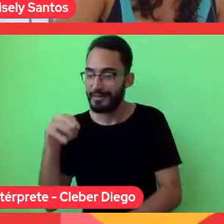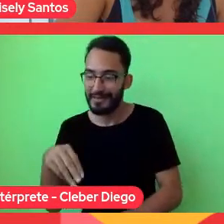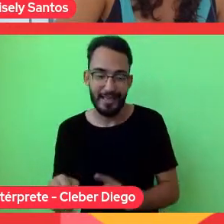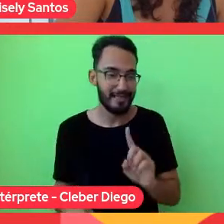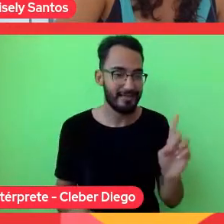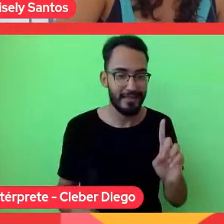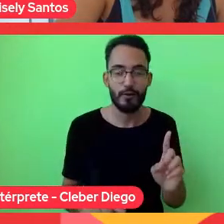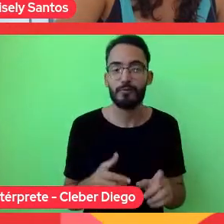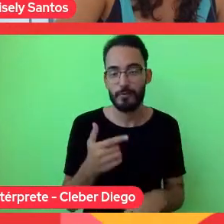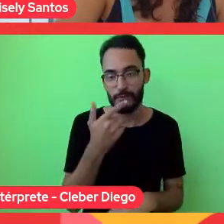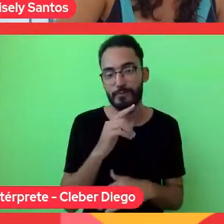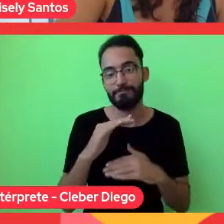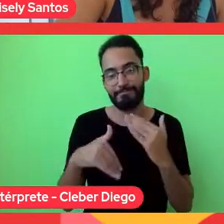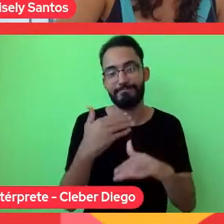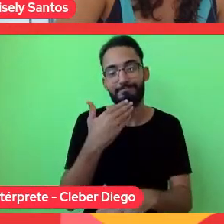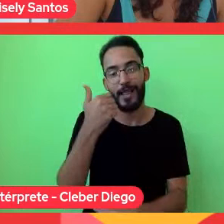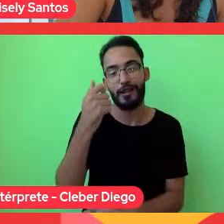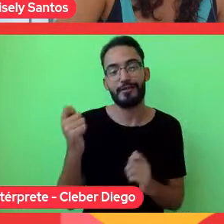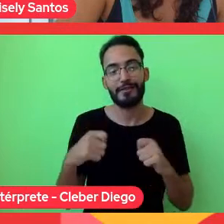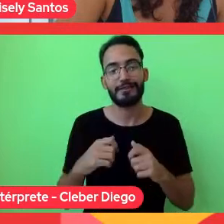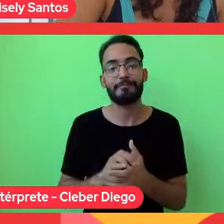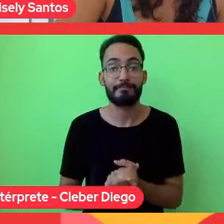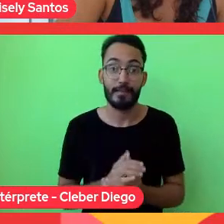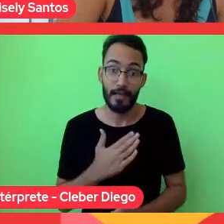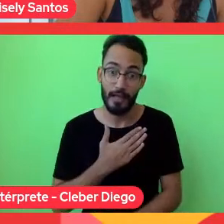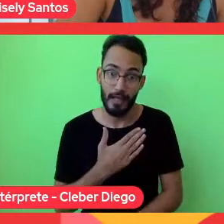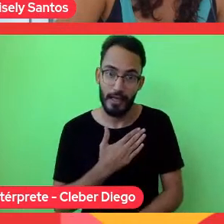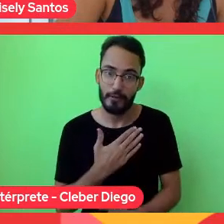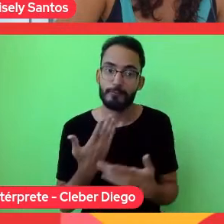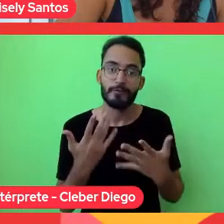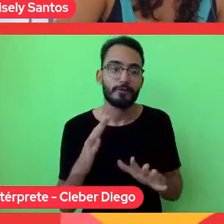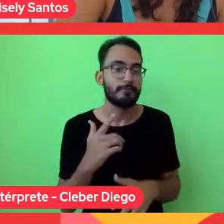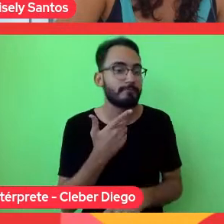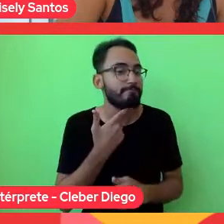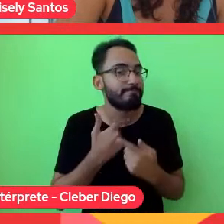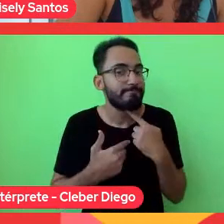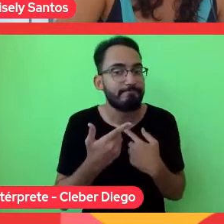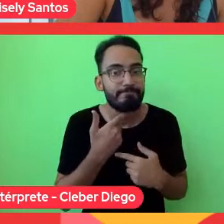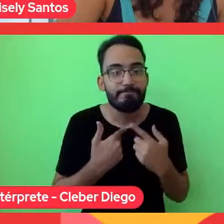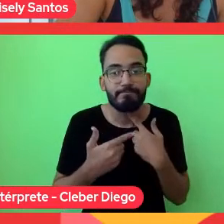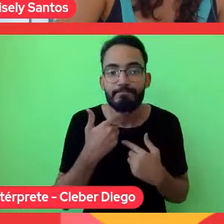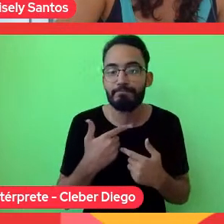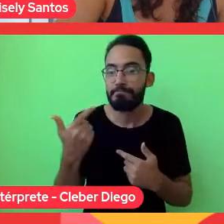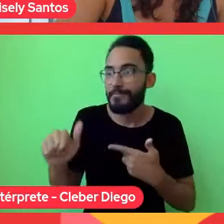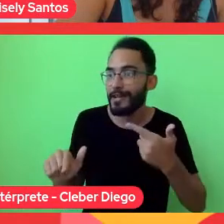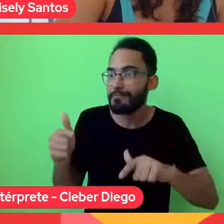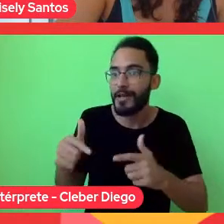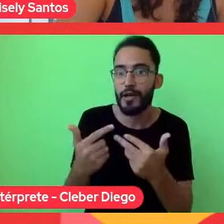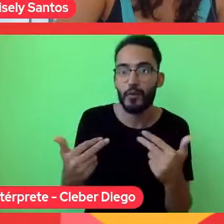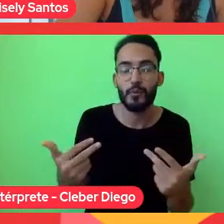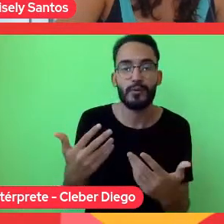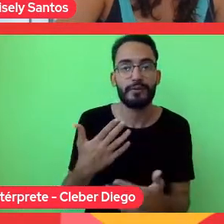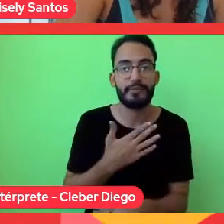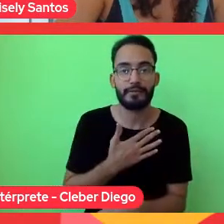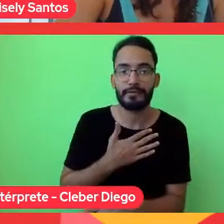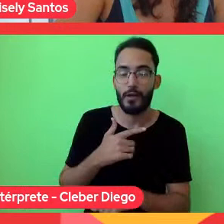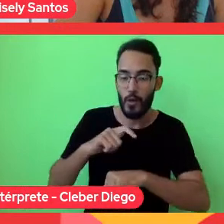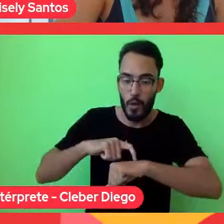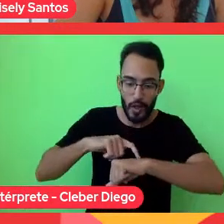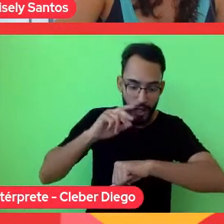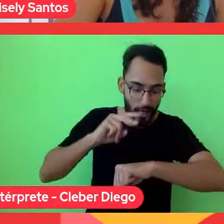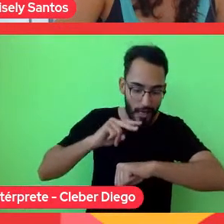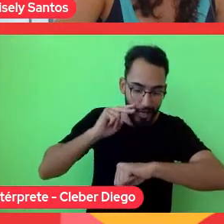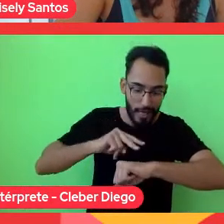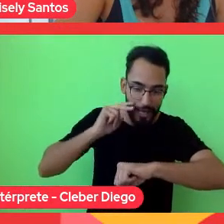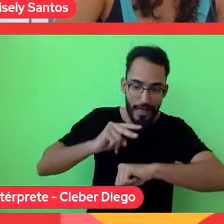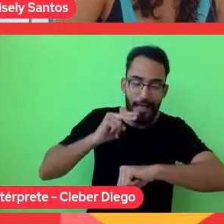né? E, assim, eu estou cheia de vontade de muito mais coisa, e eu não estou olhando para o relógio, estou deixando aqui